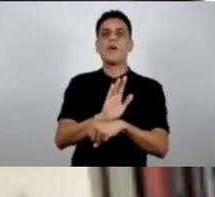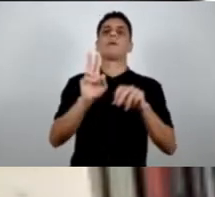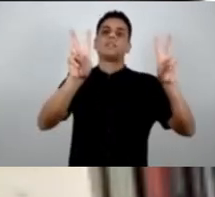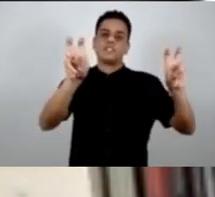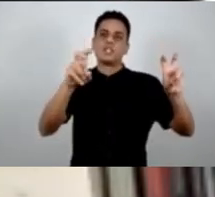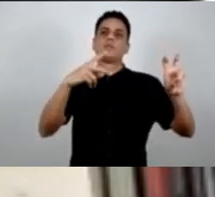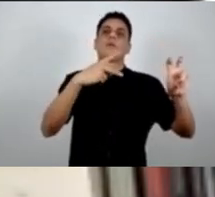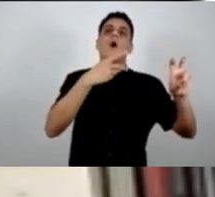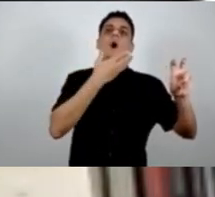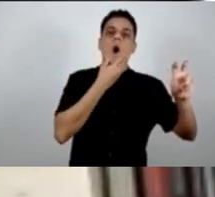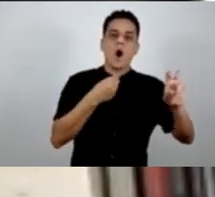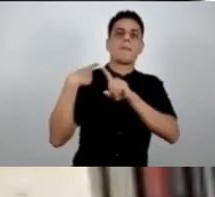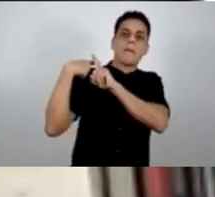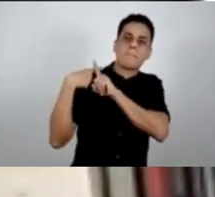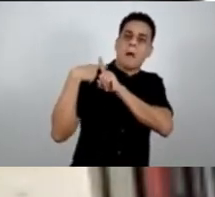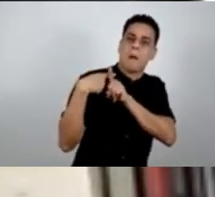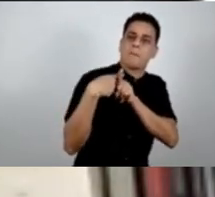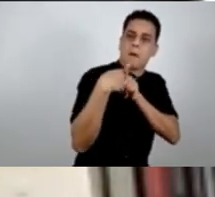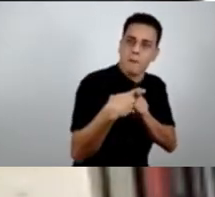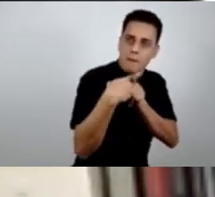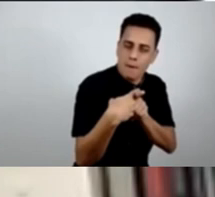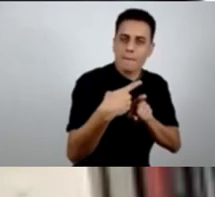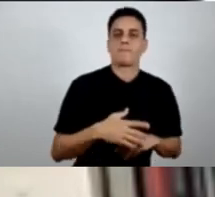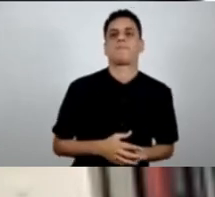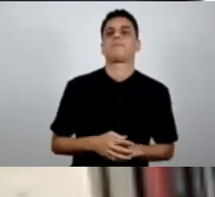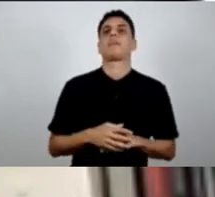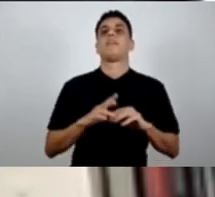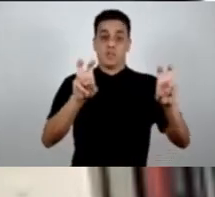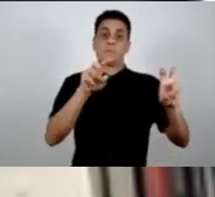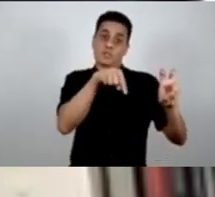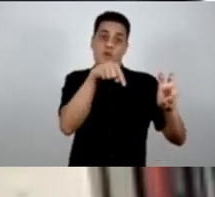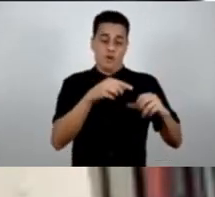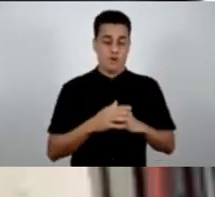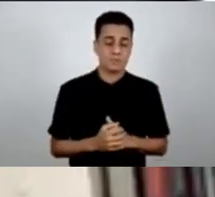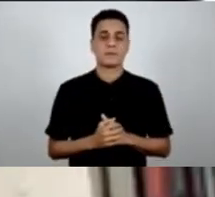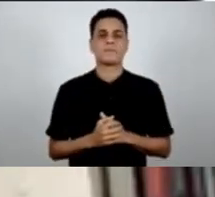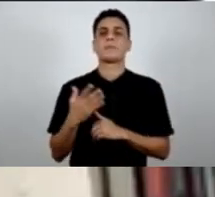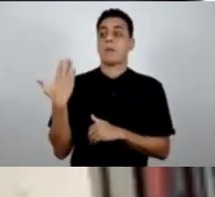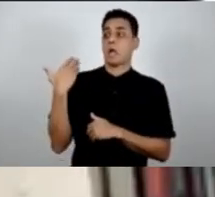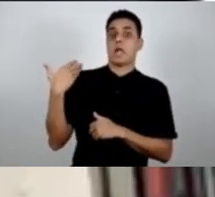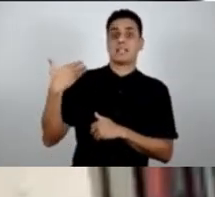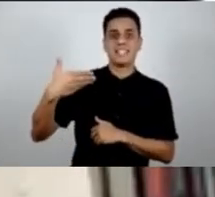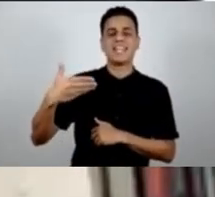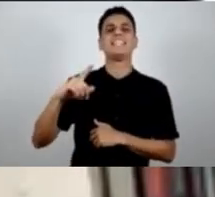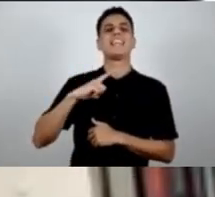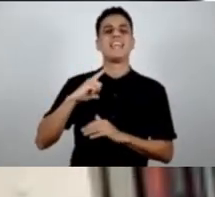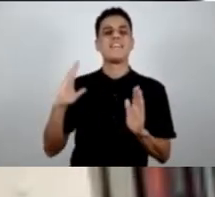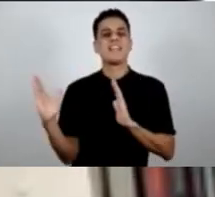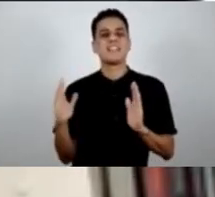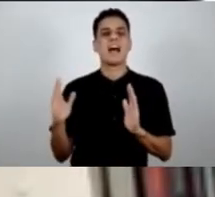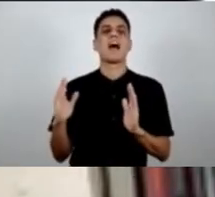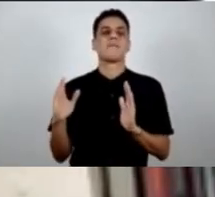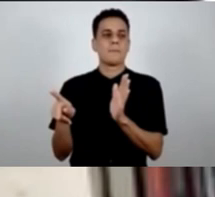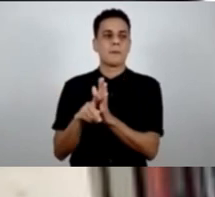imagem negativa. E mais recentemente, nos anos Lula, digamos, você teve aquela capa da Economist,